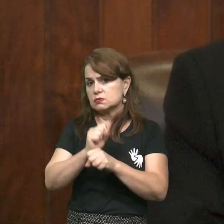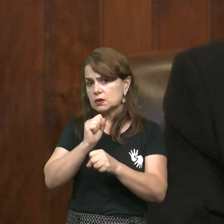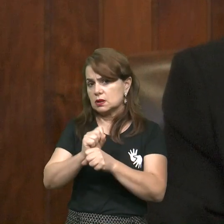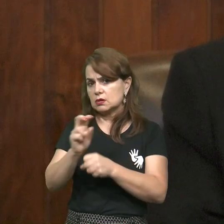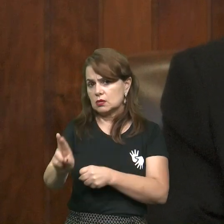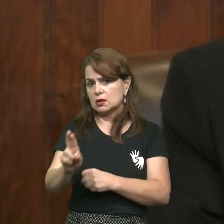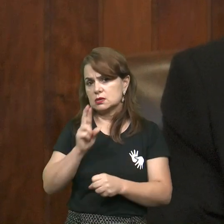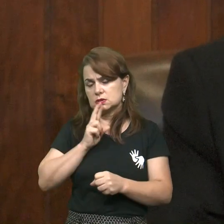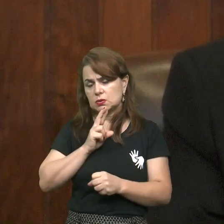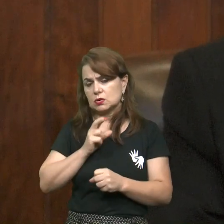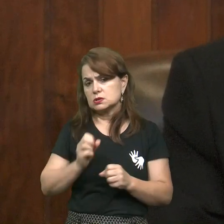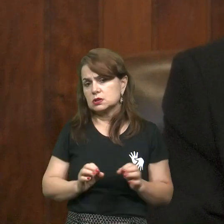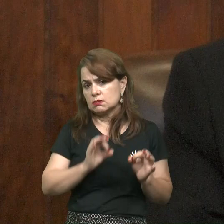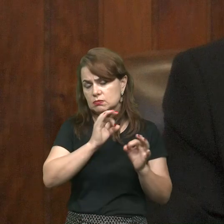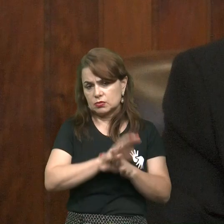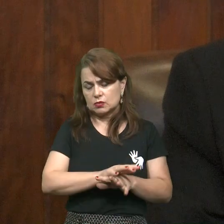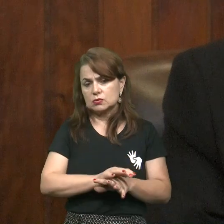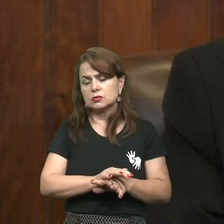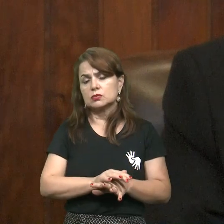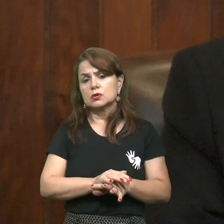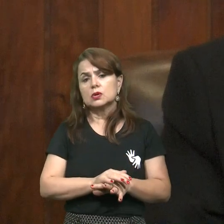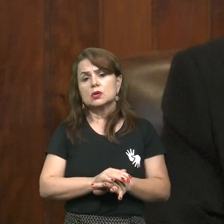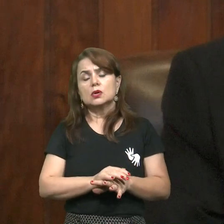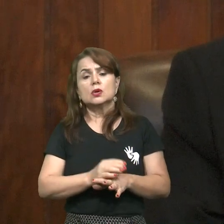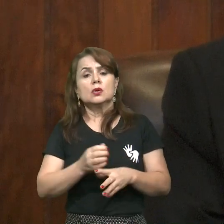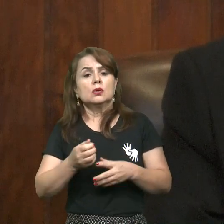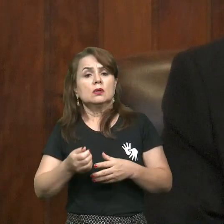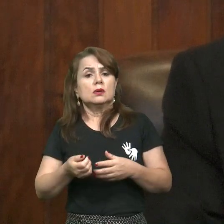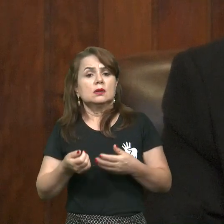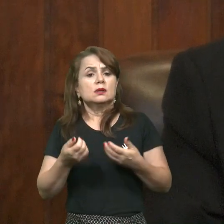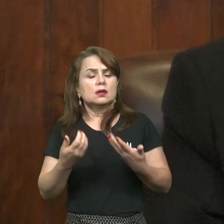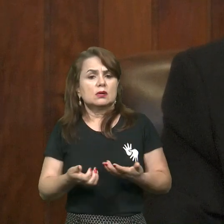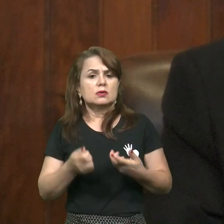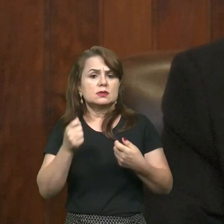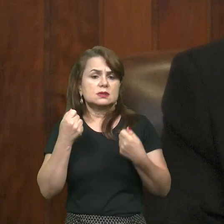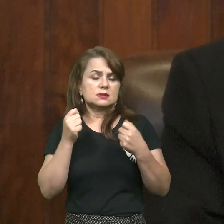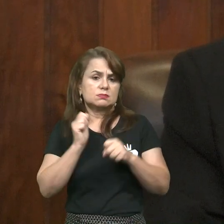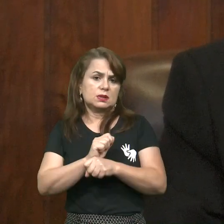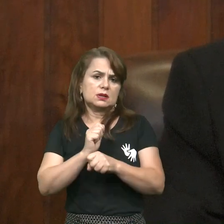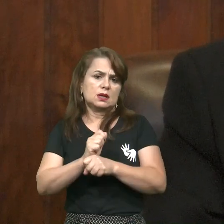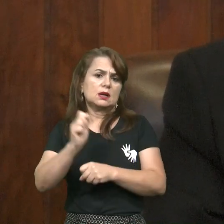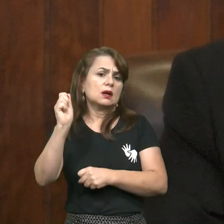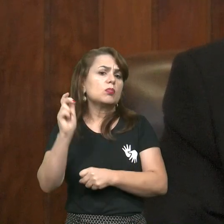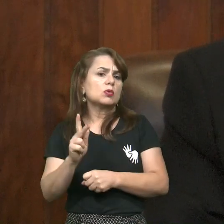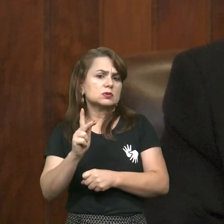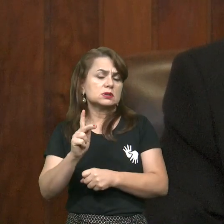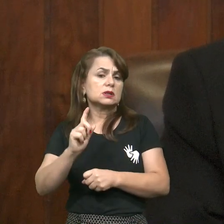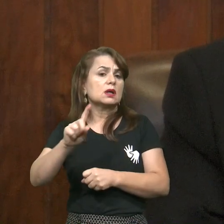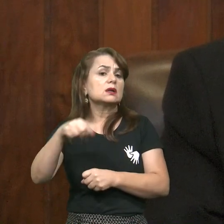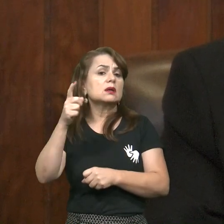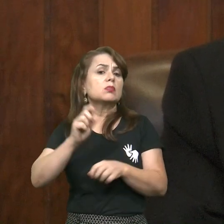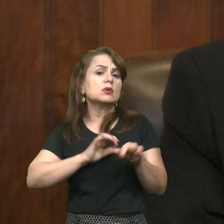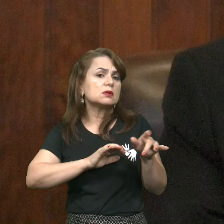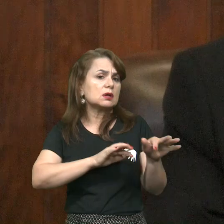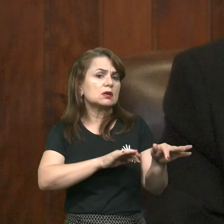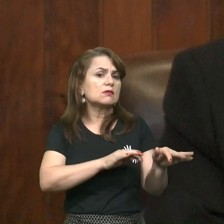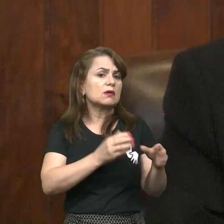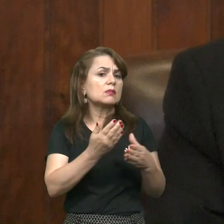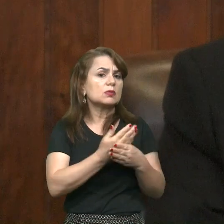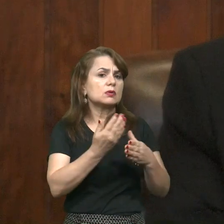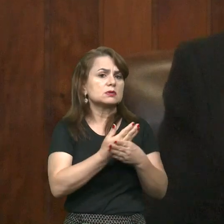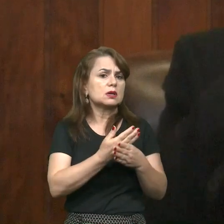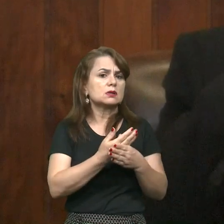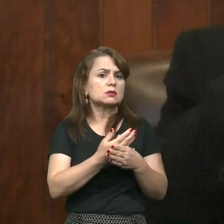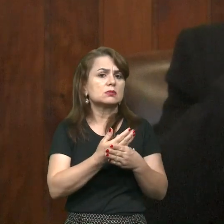encerrar sua participação na administração, aposentar-se para depois arquivar os processos que o envolvem. Enquanto